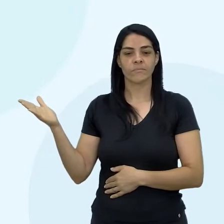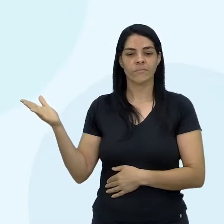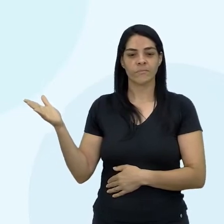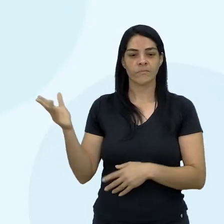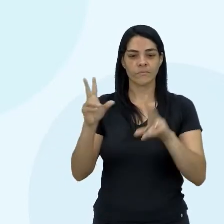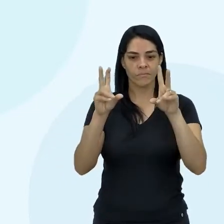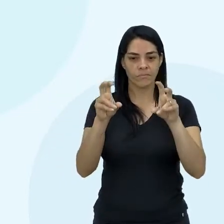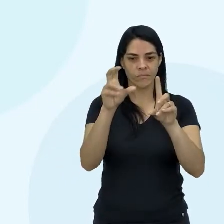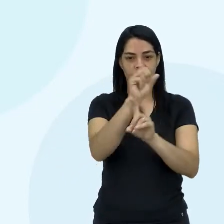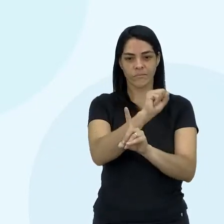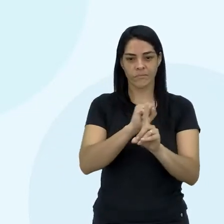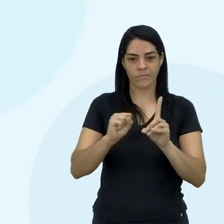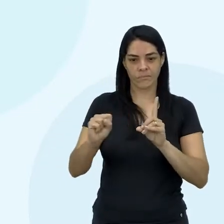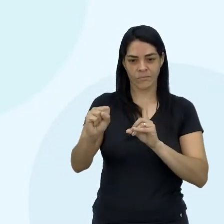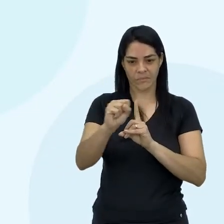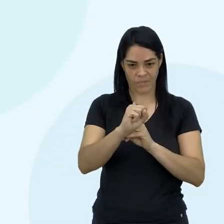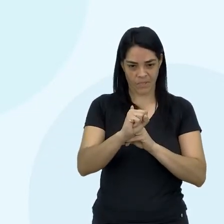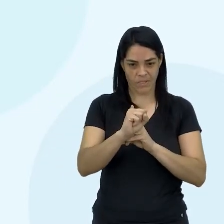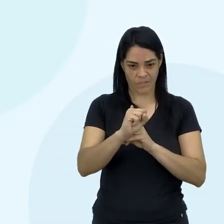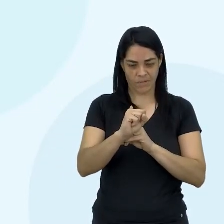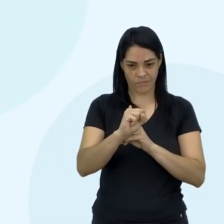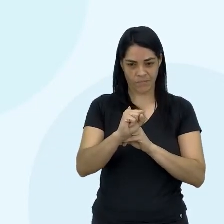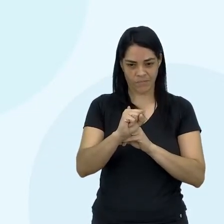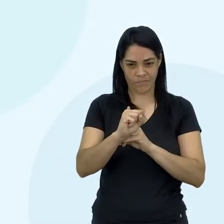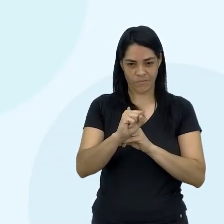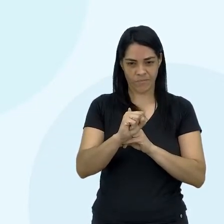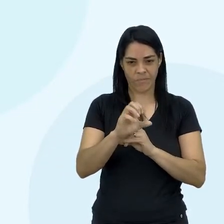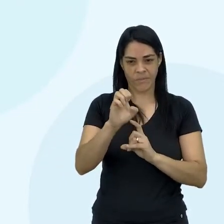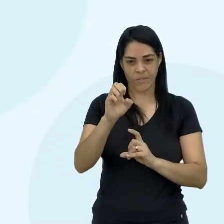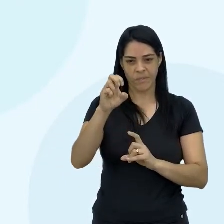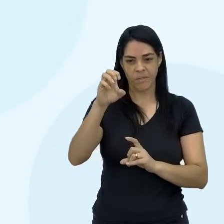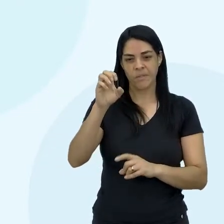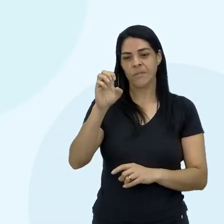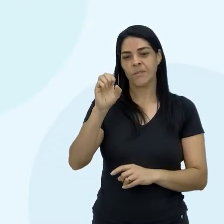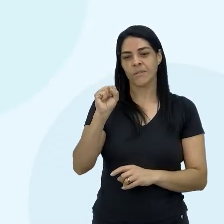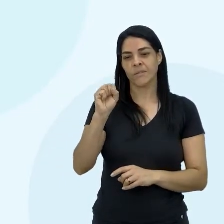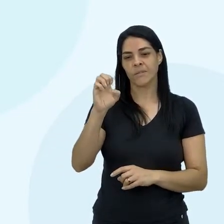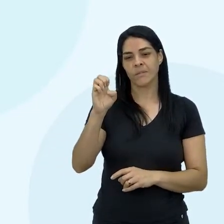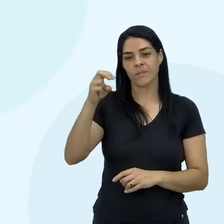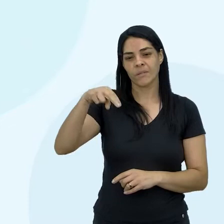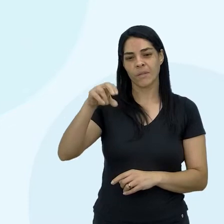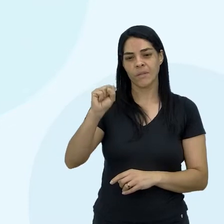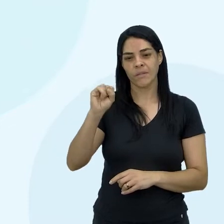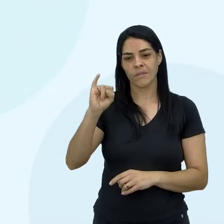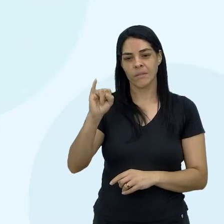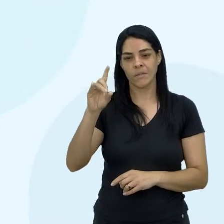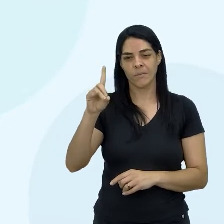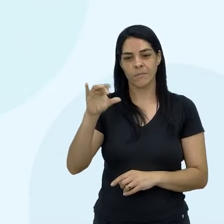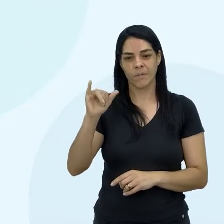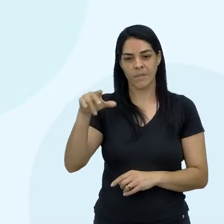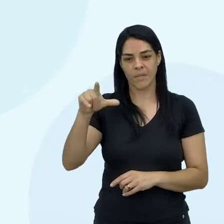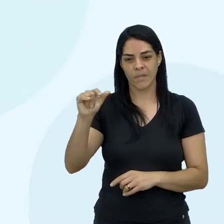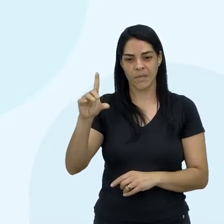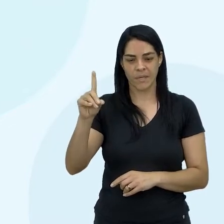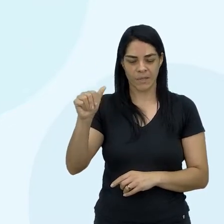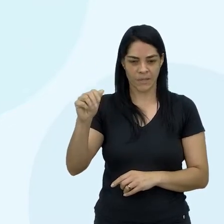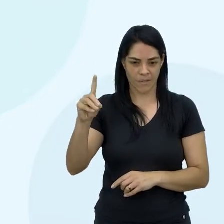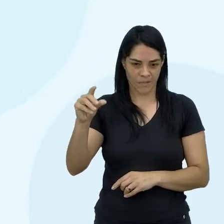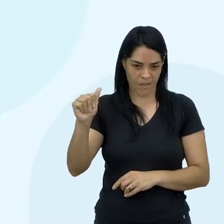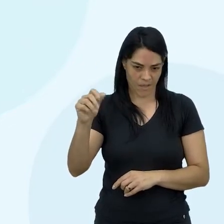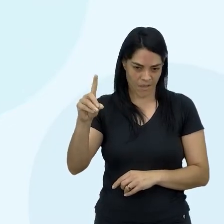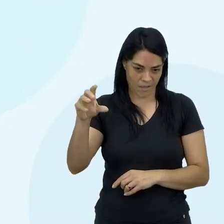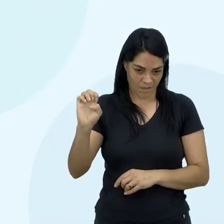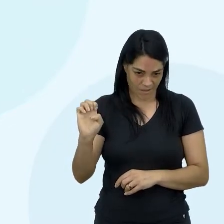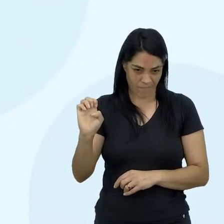questão da sensibilidade social. Lembra que eu estava falando para vocês? Eu estou